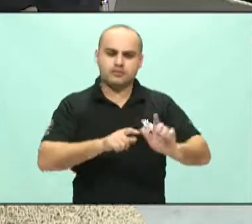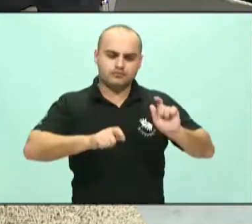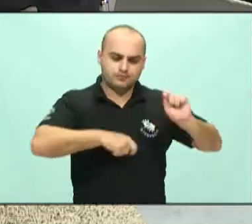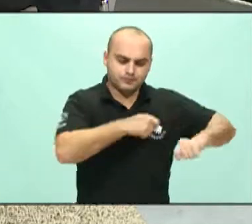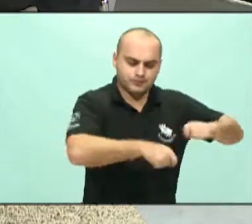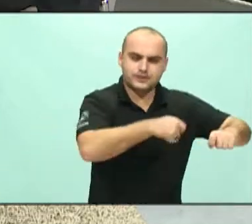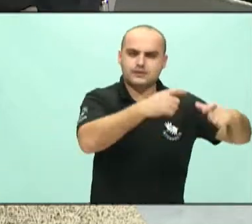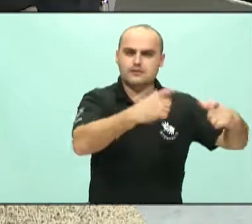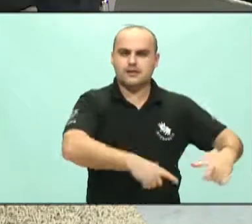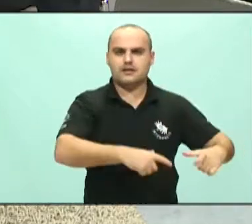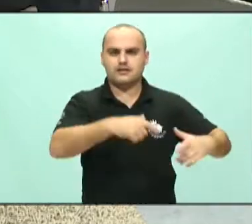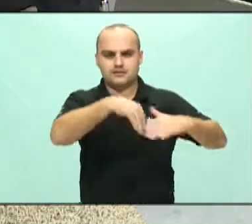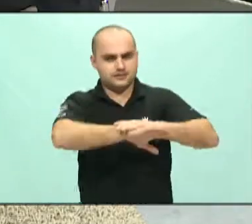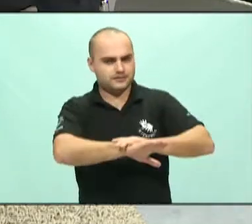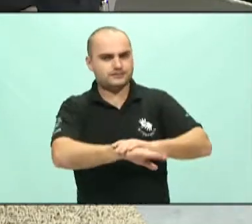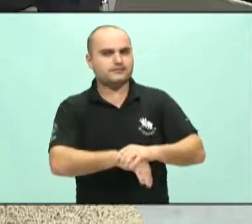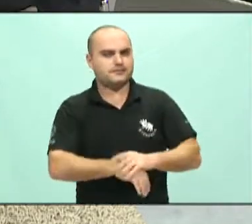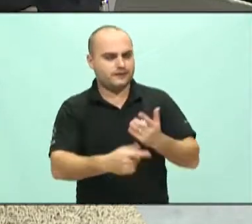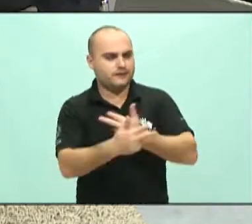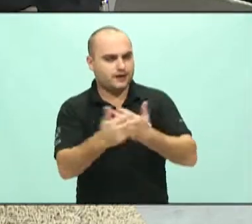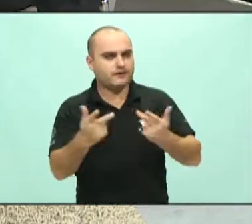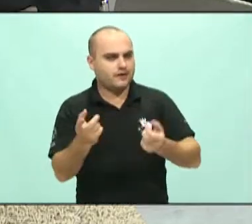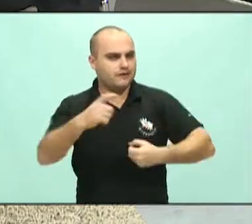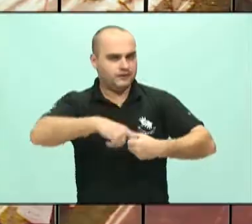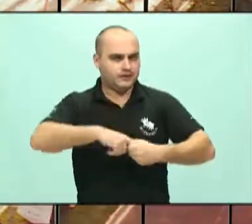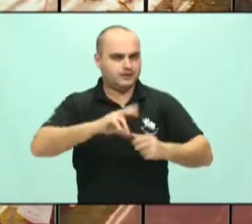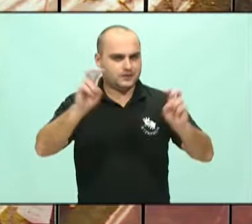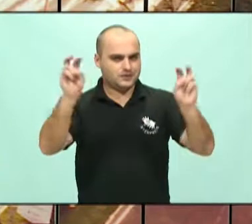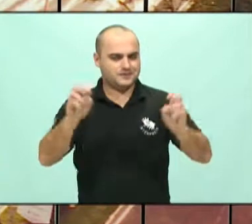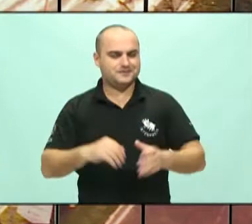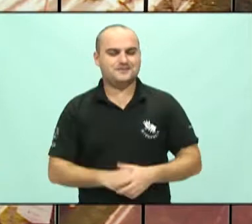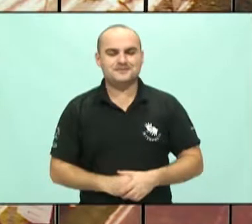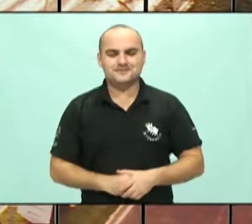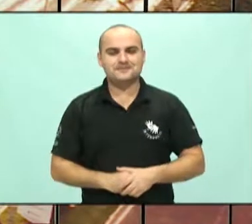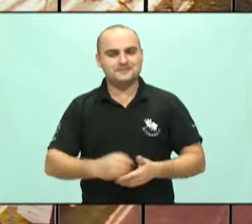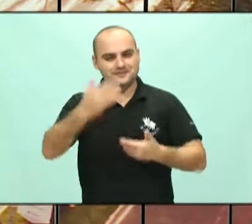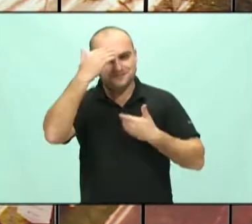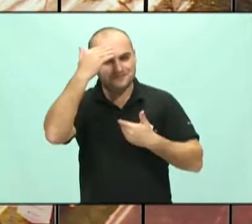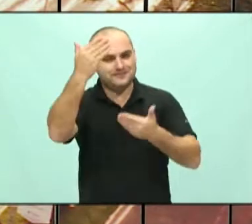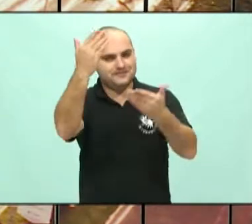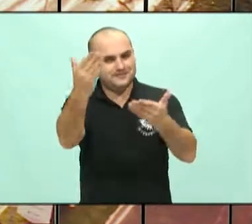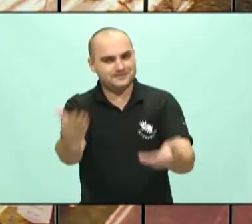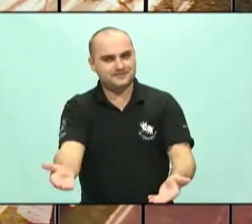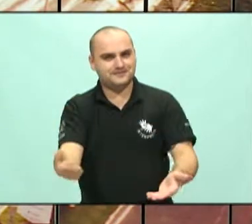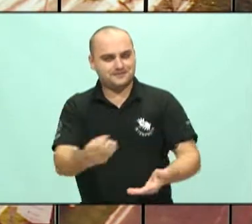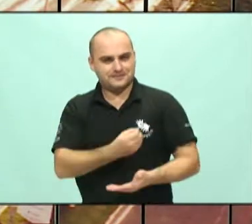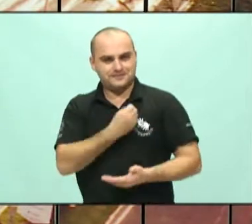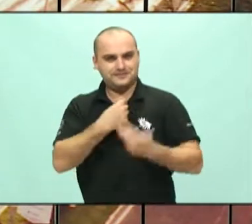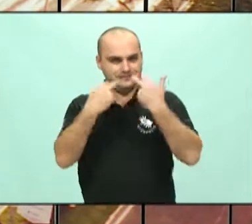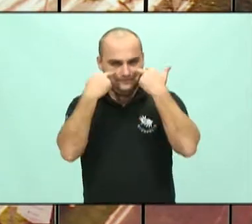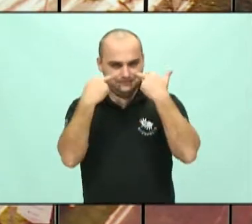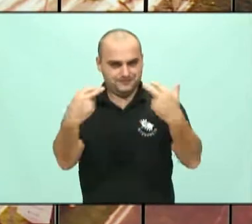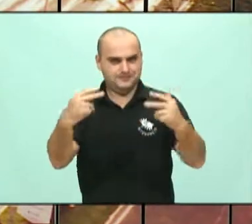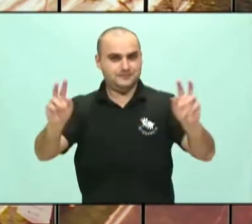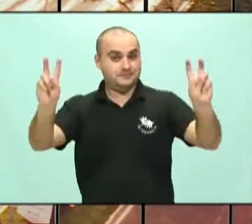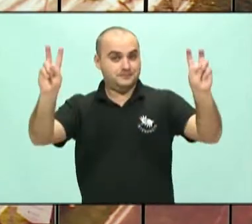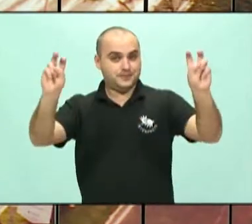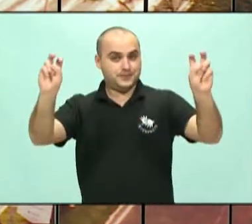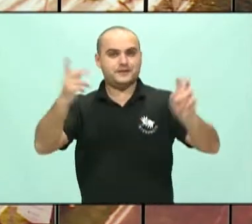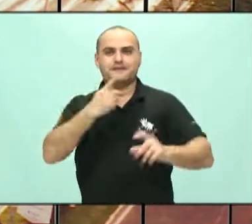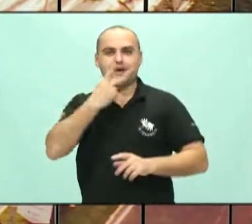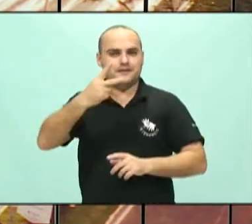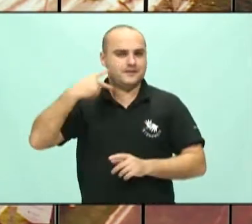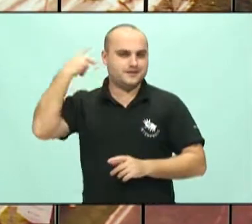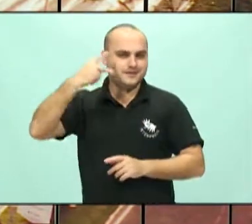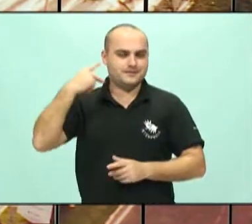estacionamento, enfim. Nós vamos voltar na sequência. Obrigado ao senhor e à senhora que está conosco, em sintonia com o programa Fala Vereador. É